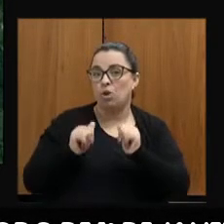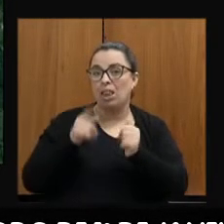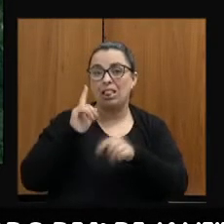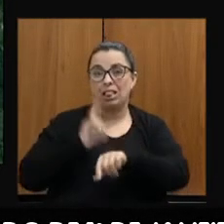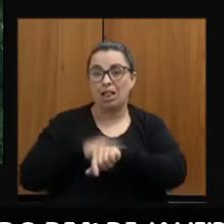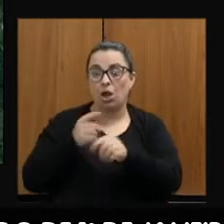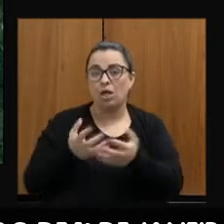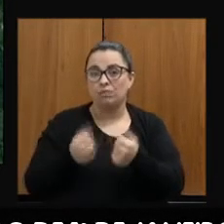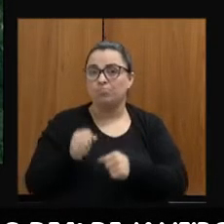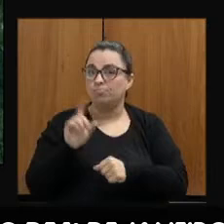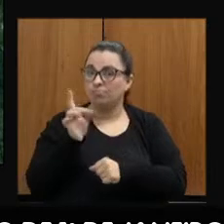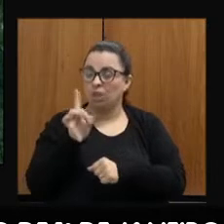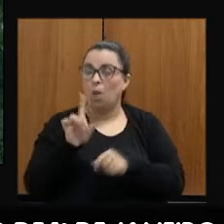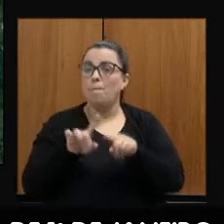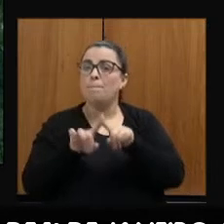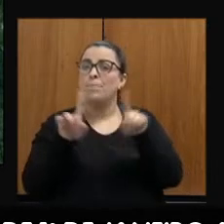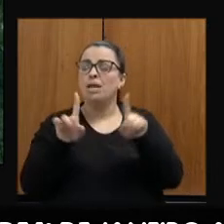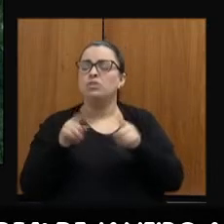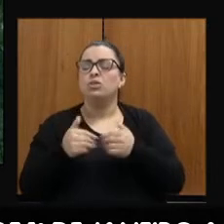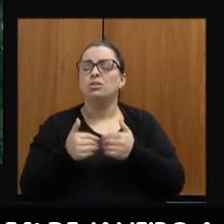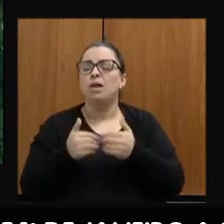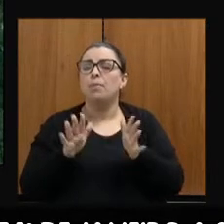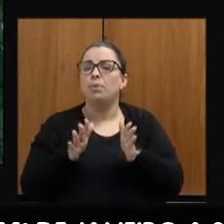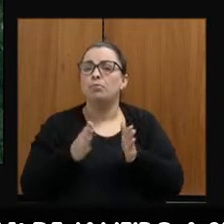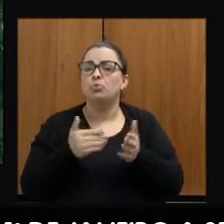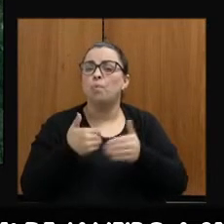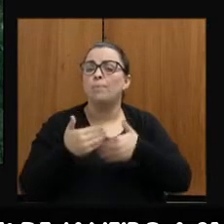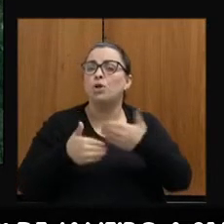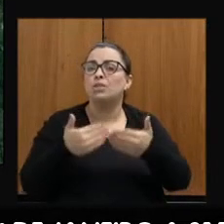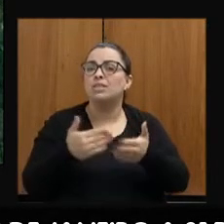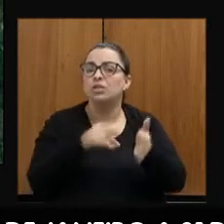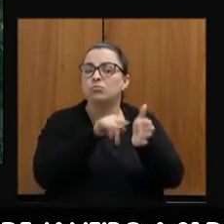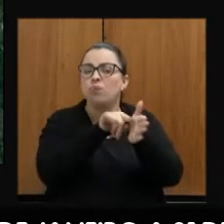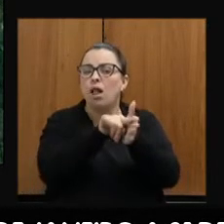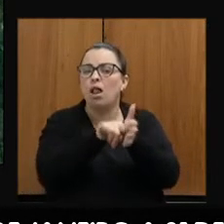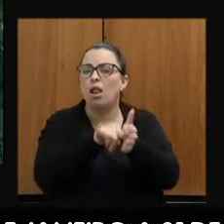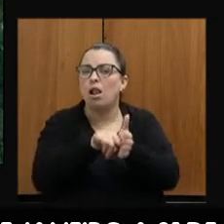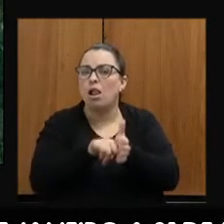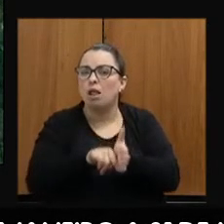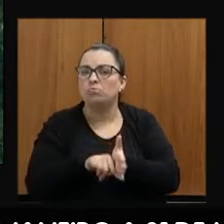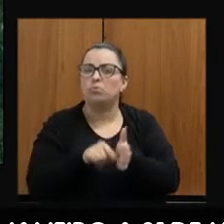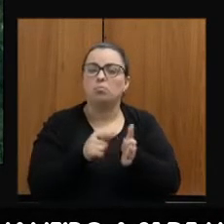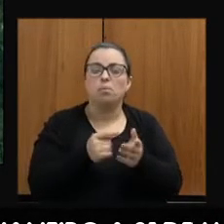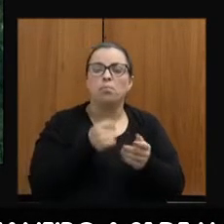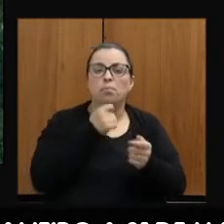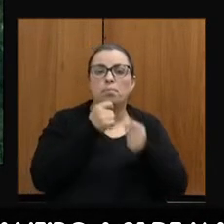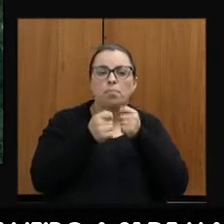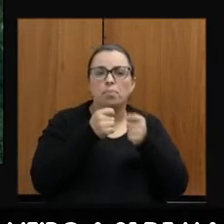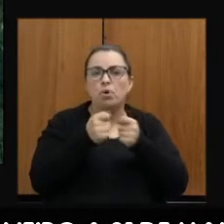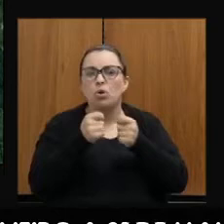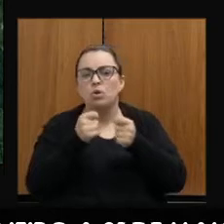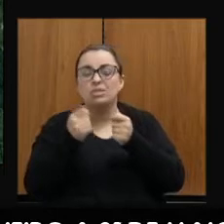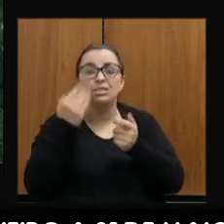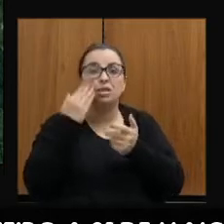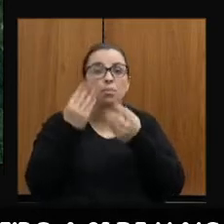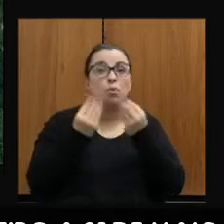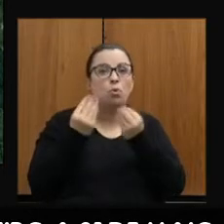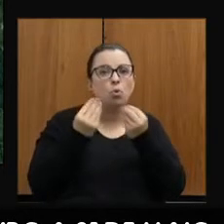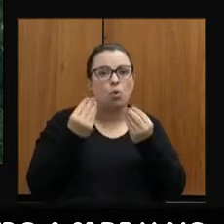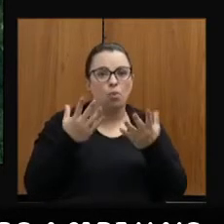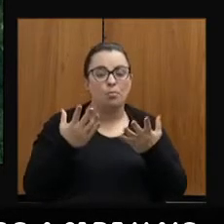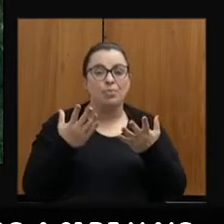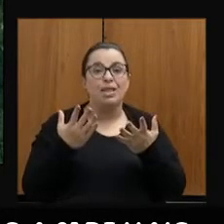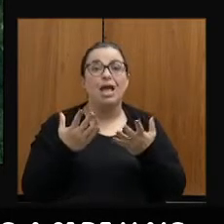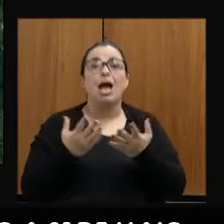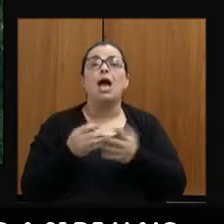gente iniciou o processo de consulta é em janeiro de 2021 mas